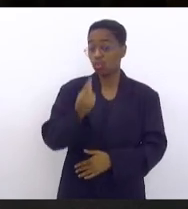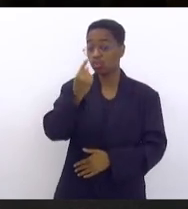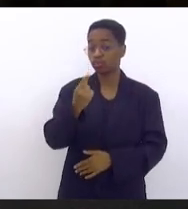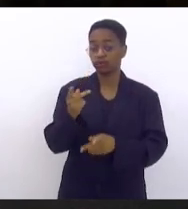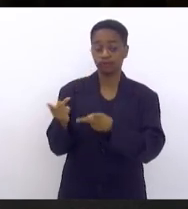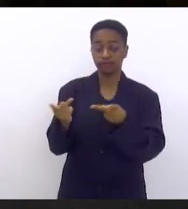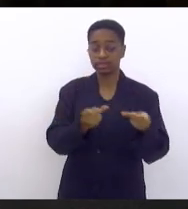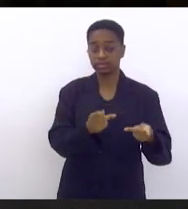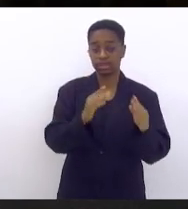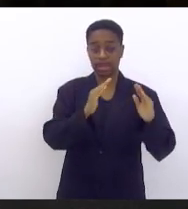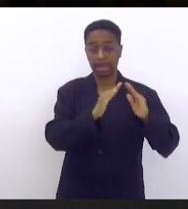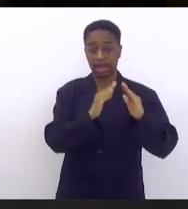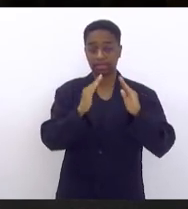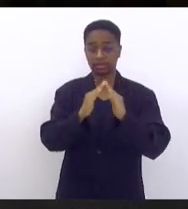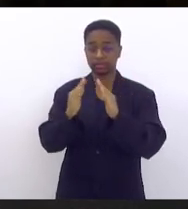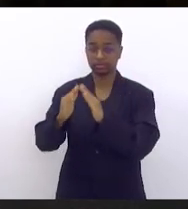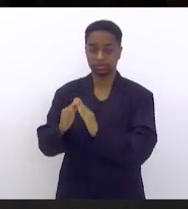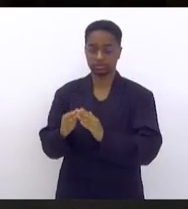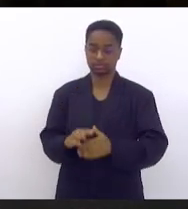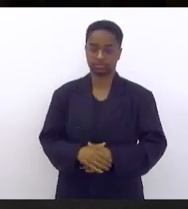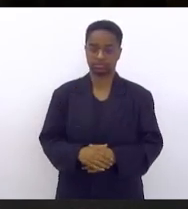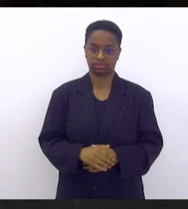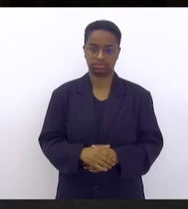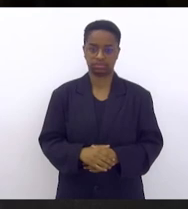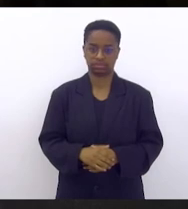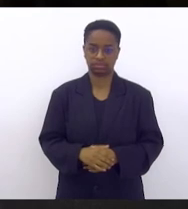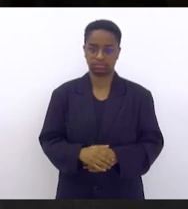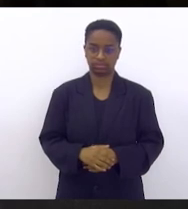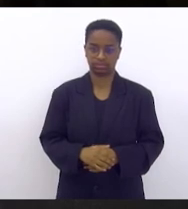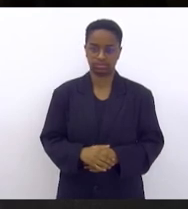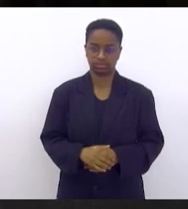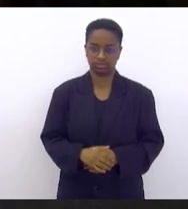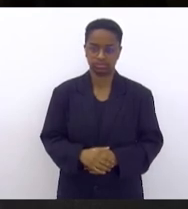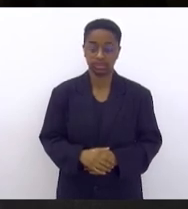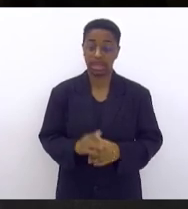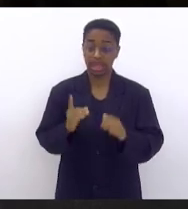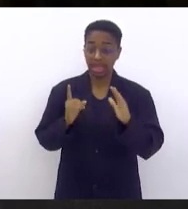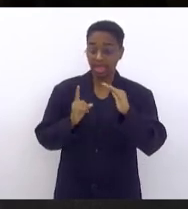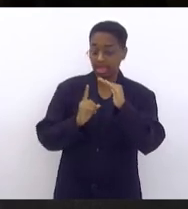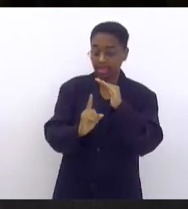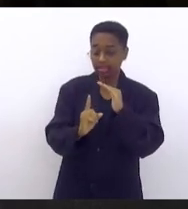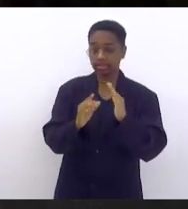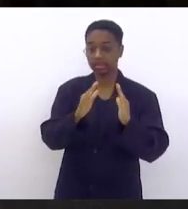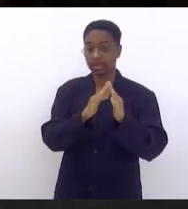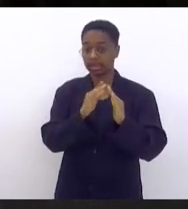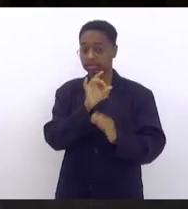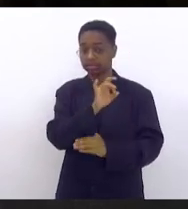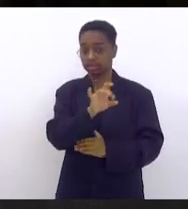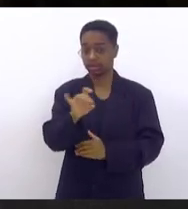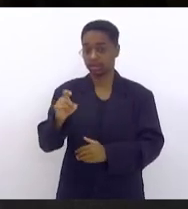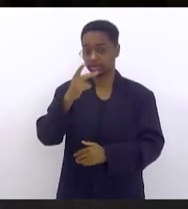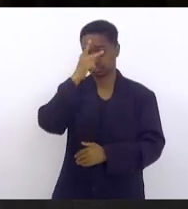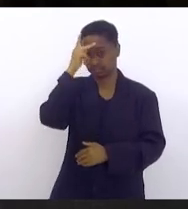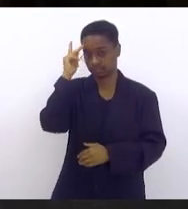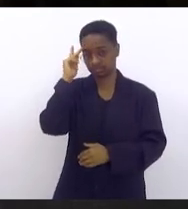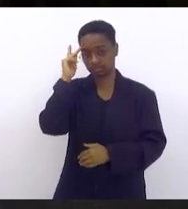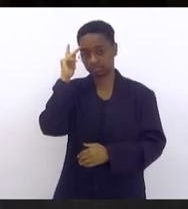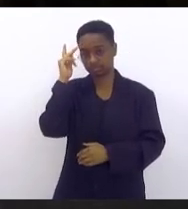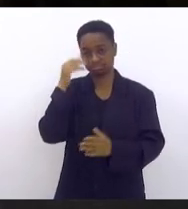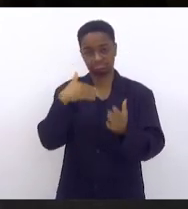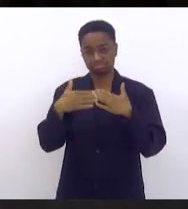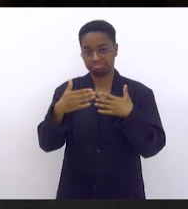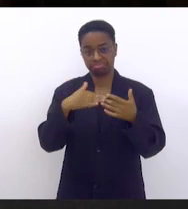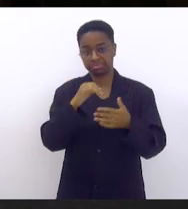casa. Que vai de casa em casa, e mais do que de casa em casa, entra na casa de cada um e de cada uma aqui. Independente de